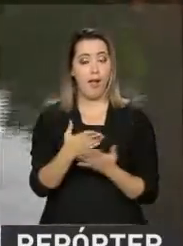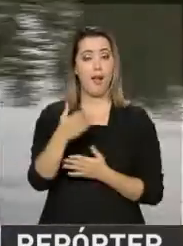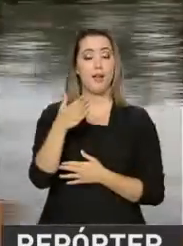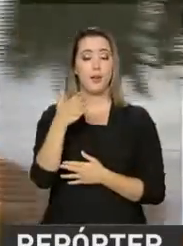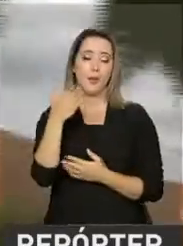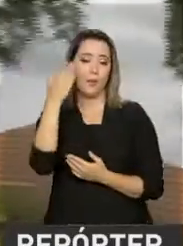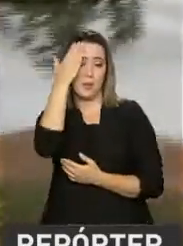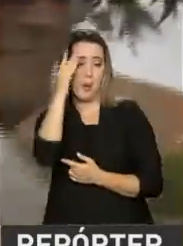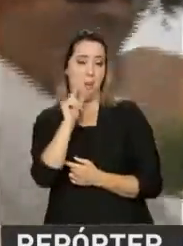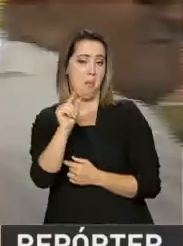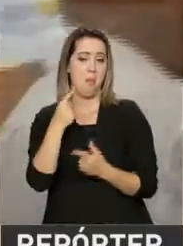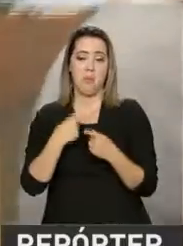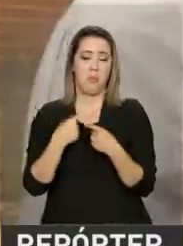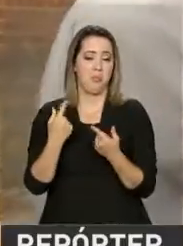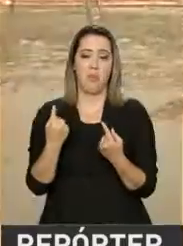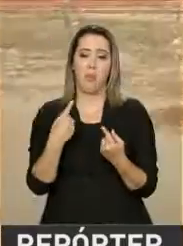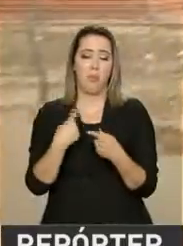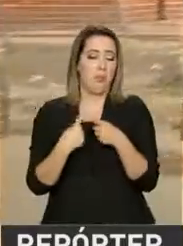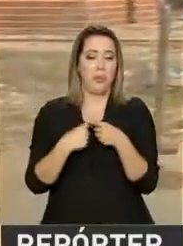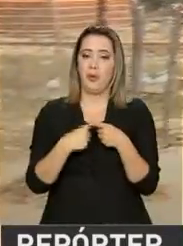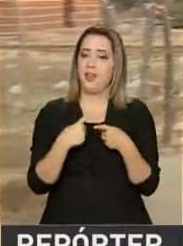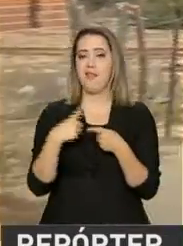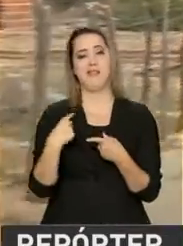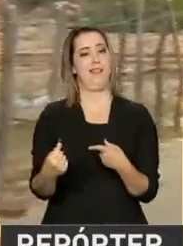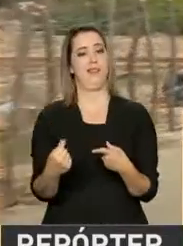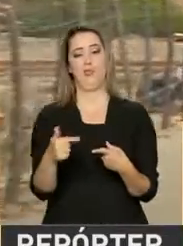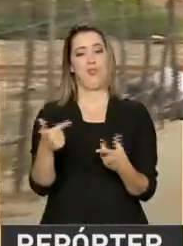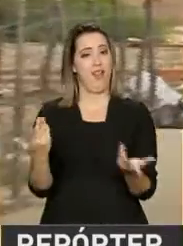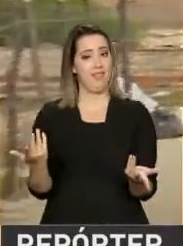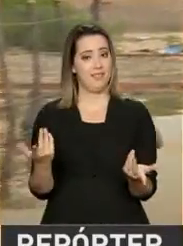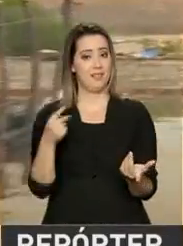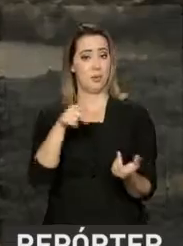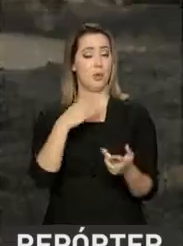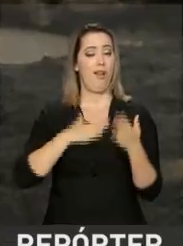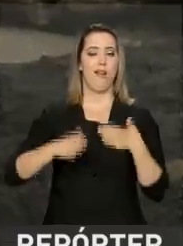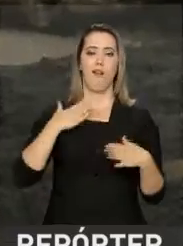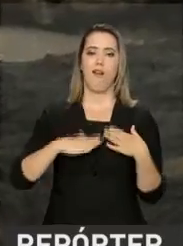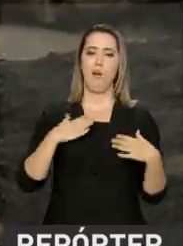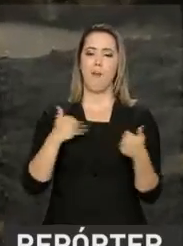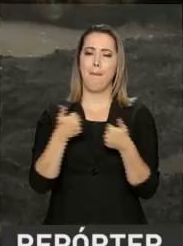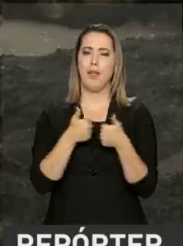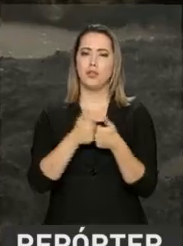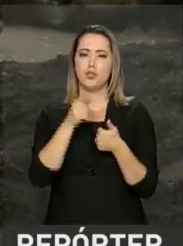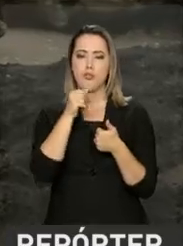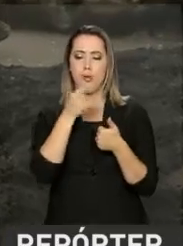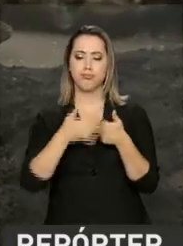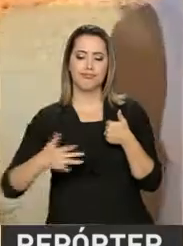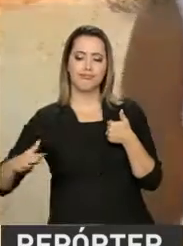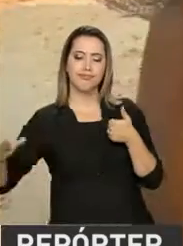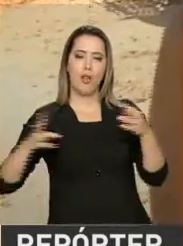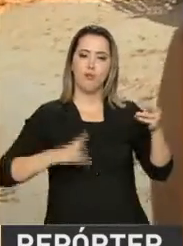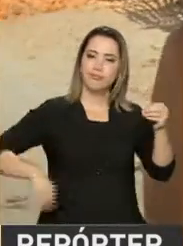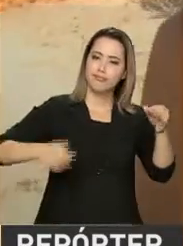menos motivos ainda para deixar o lugar não é por causa da tranquilidade do município litorâneo de cerca de 4 mil habitantes